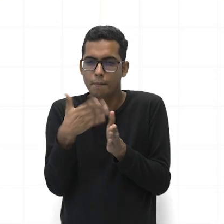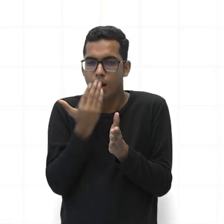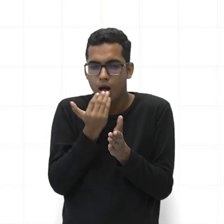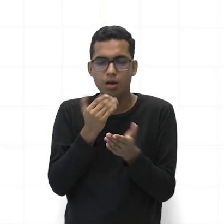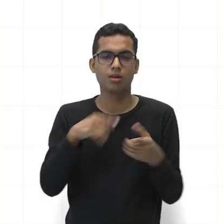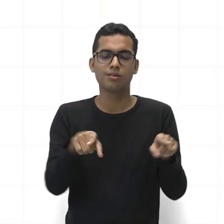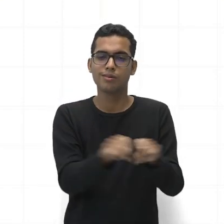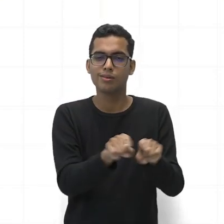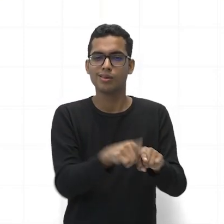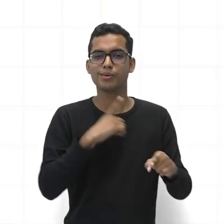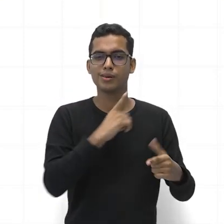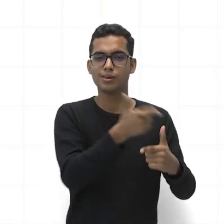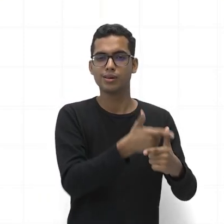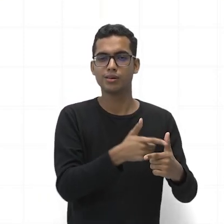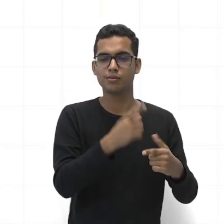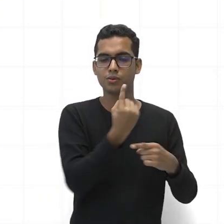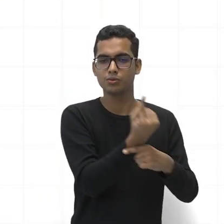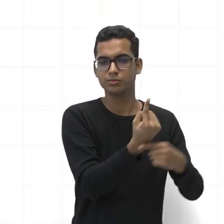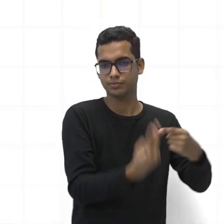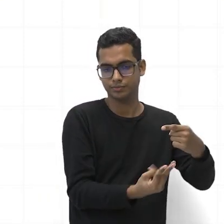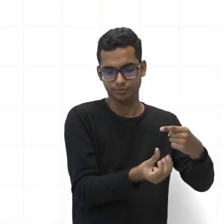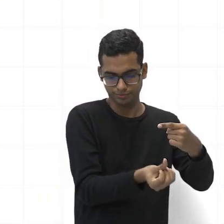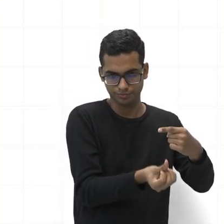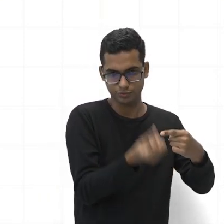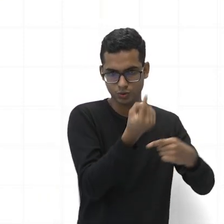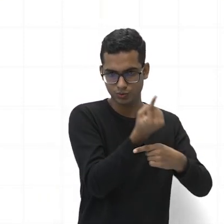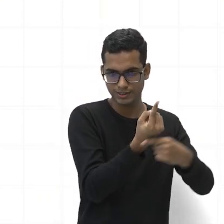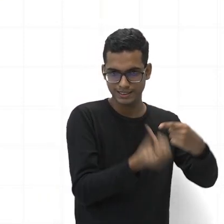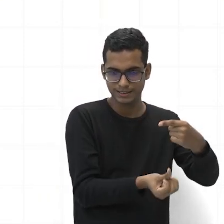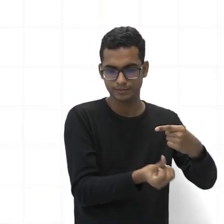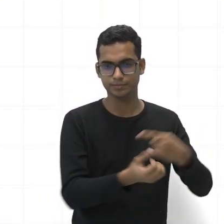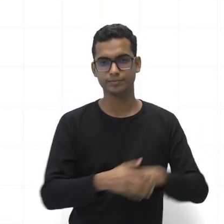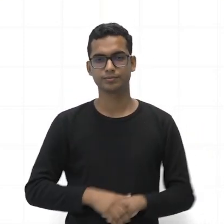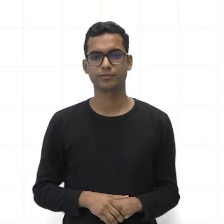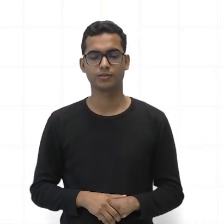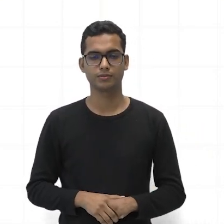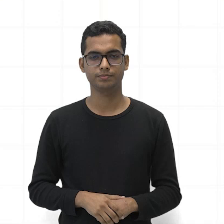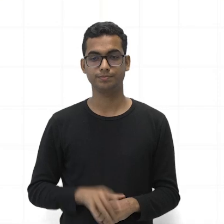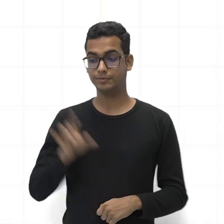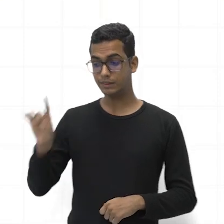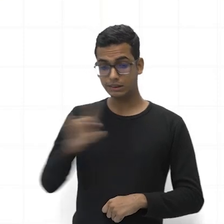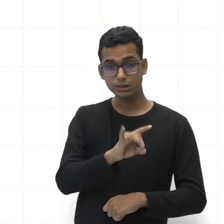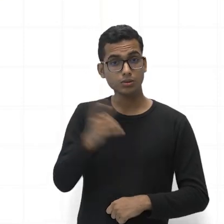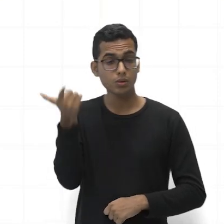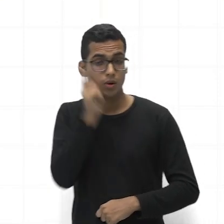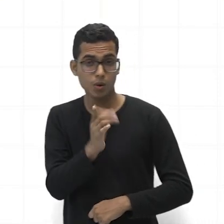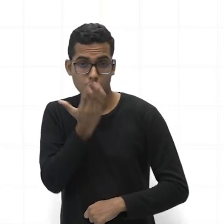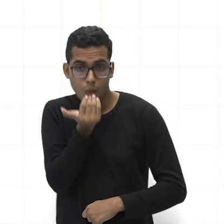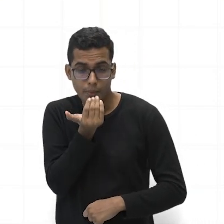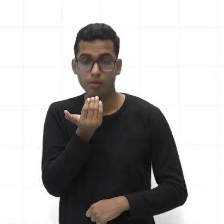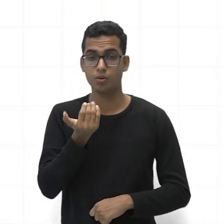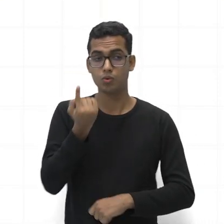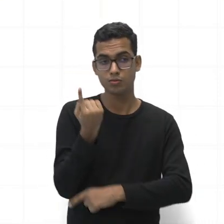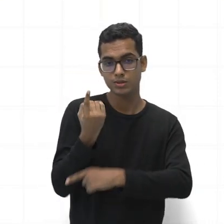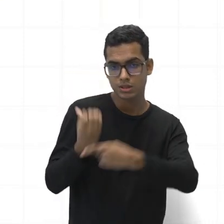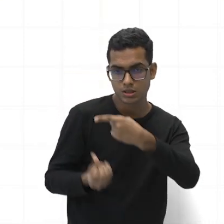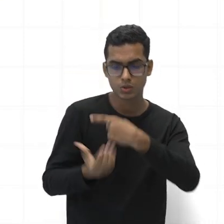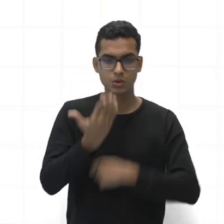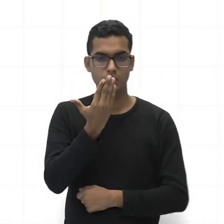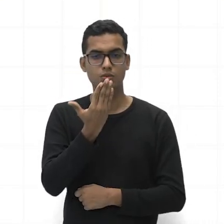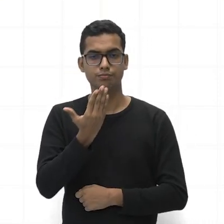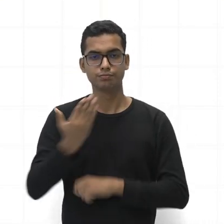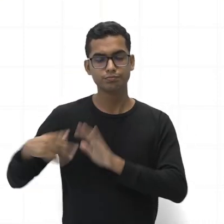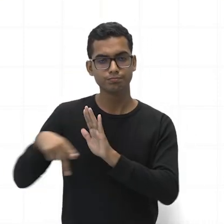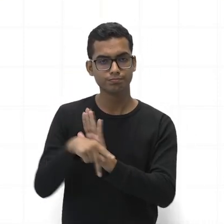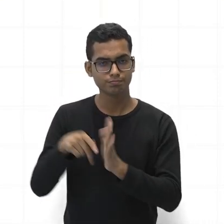Pedro e Isabela, cada um deles, comeram aí 1/6 do bolo. Isso no